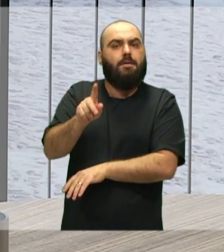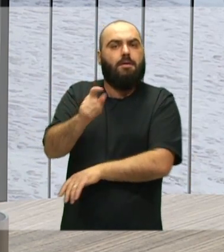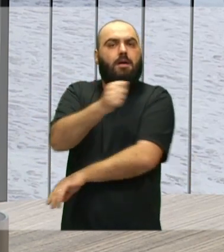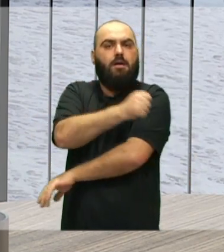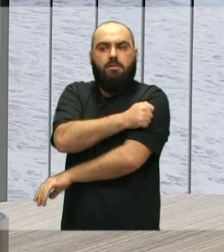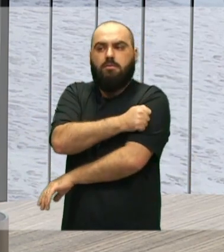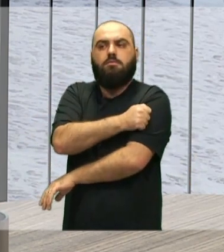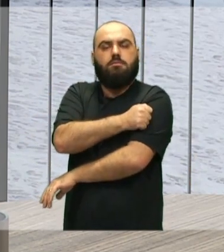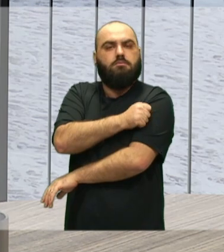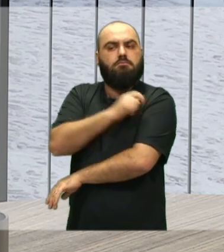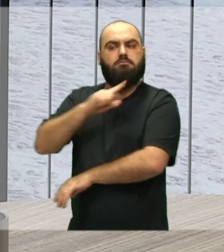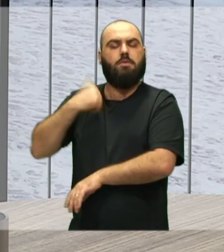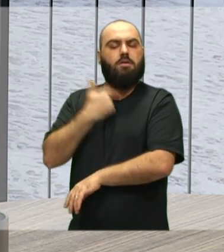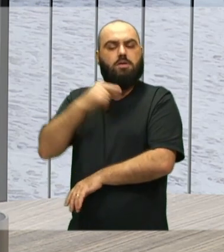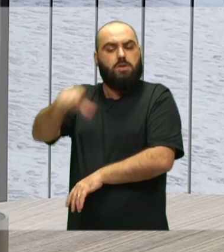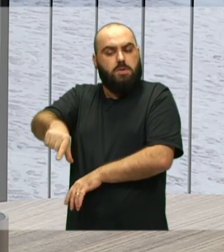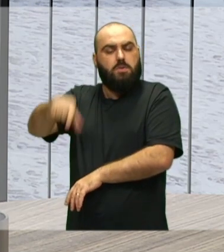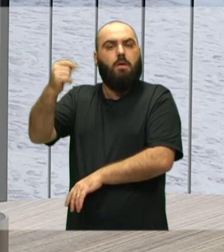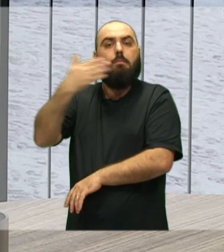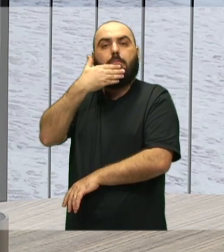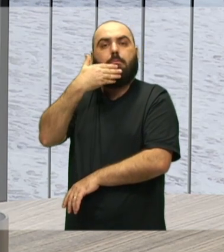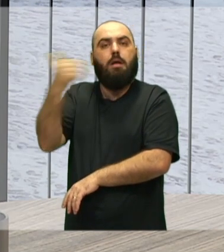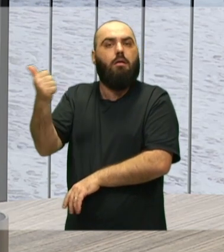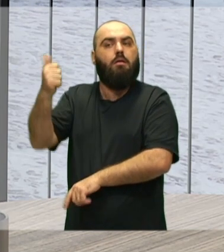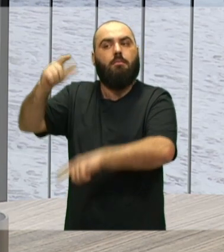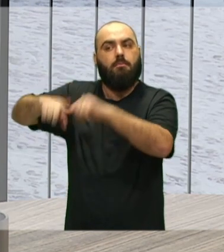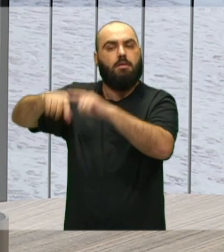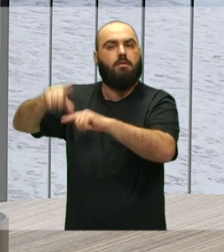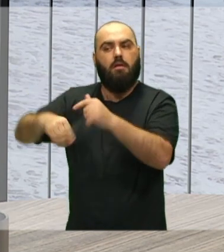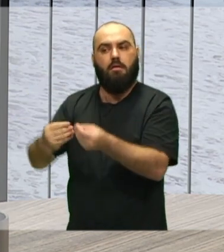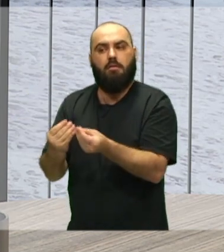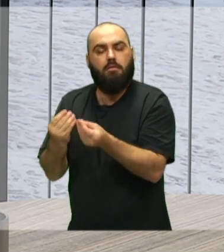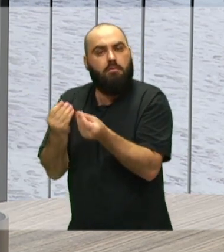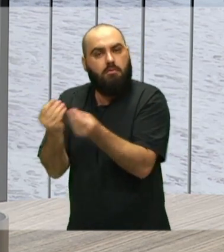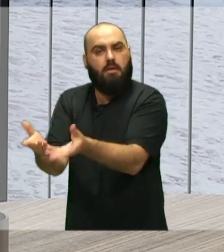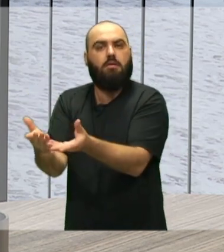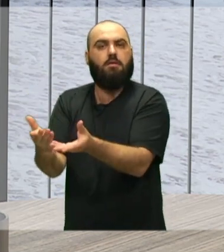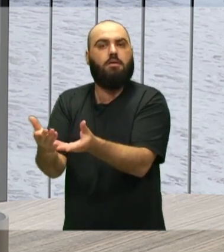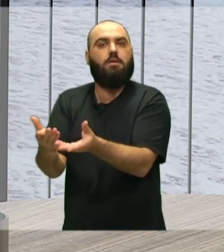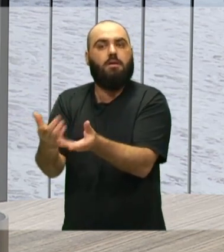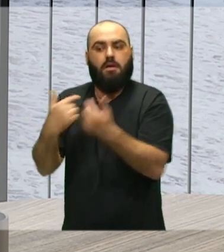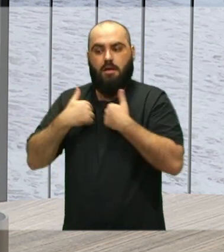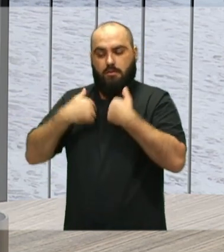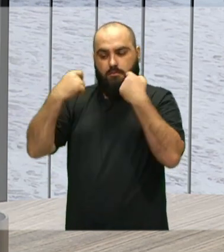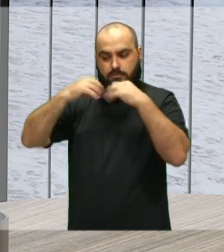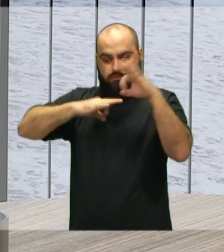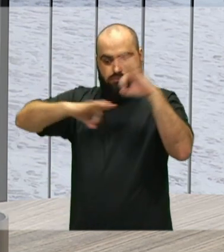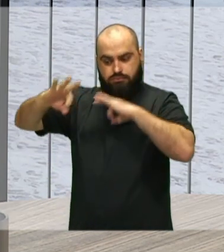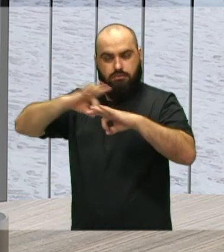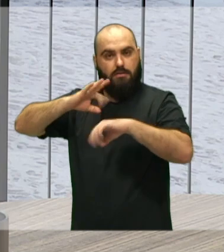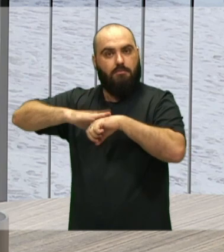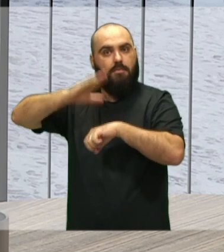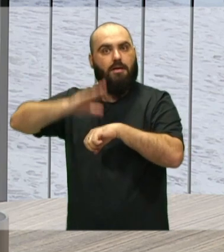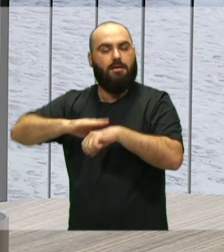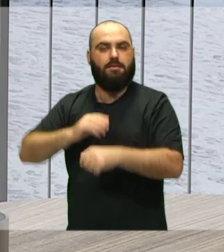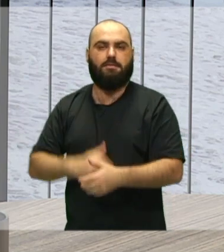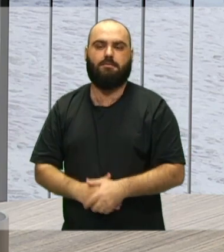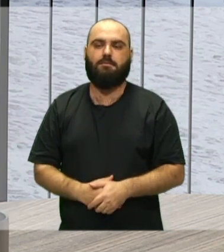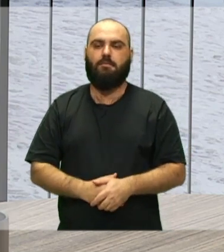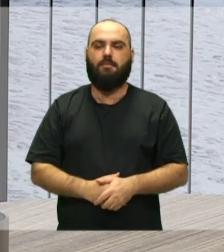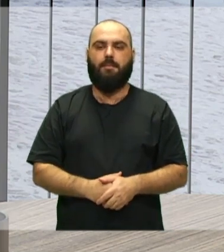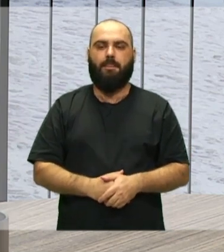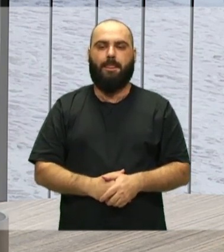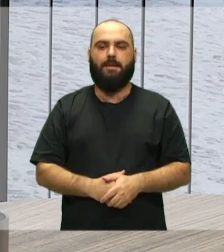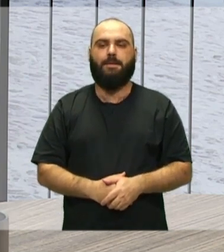material para o aluno, né? E nisso a gente vai ter que se preparar ainda mais, né, para poder dar aula. Eu sempre vejo assim, por mais que o